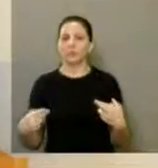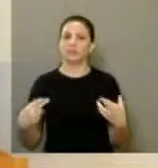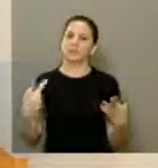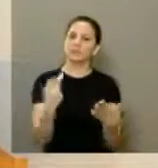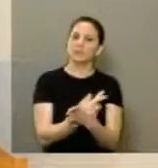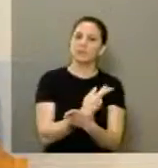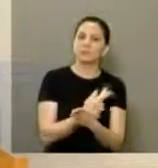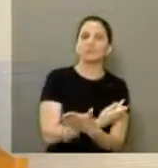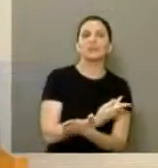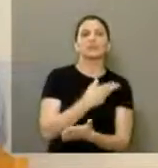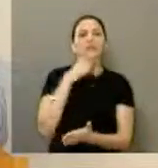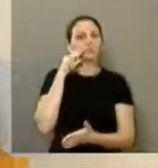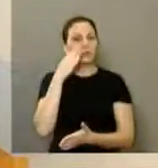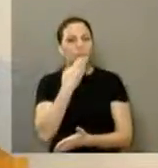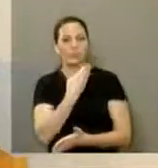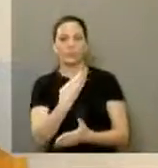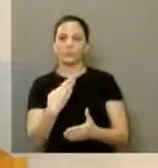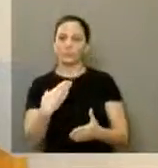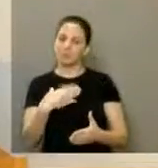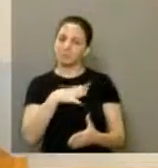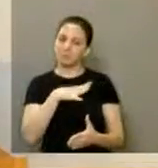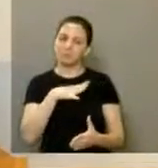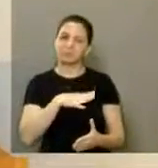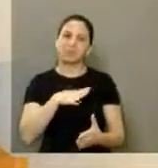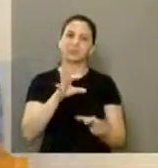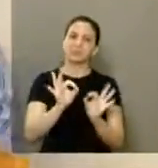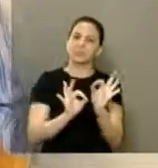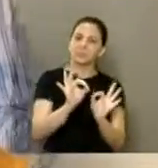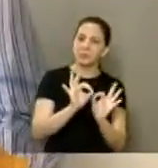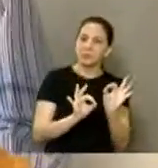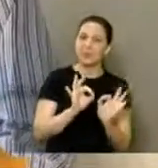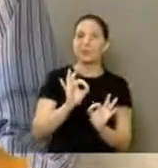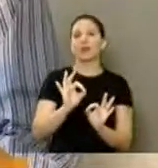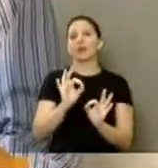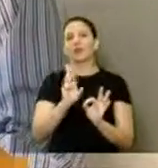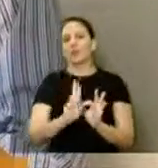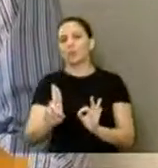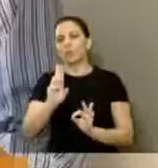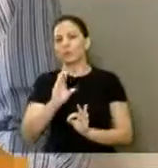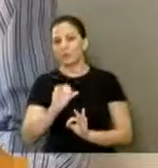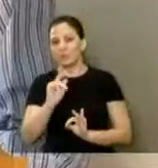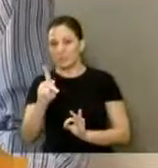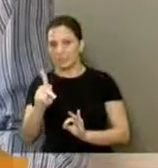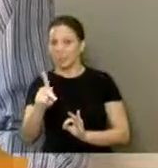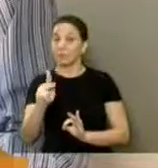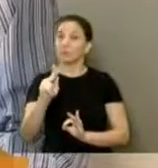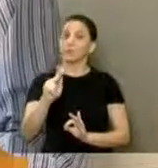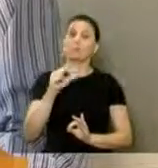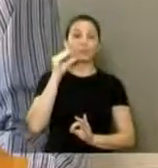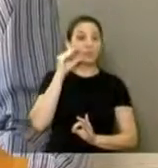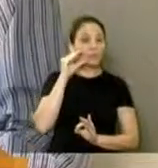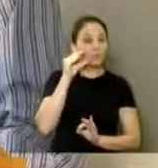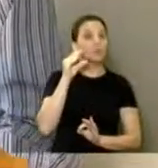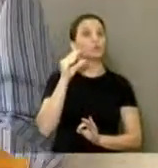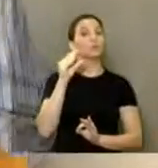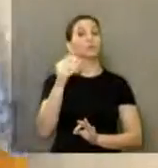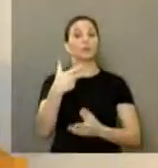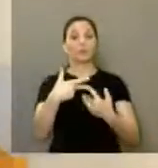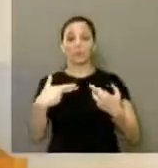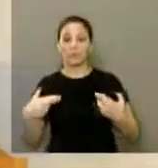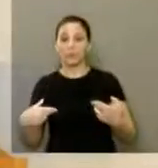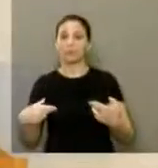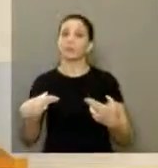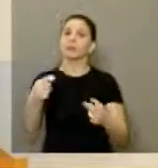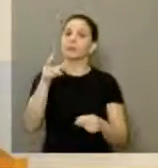servidores municipais que controla a correta aplicação dos recursos da CIP. Eu não estou citando funcionário público de carreira, eu estou citando